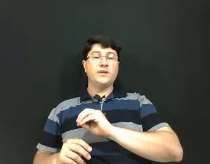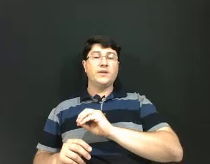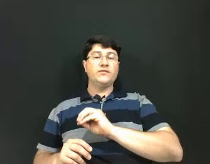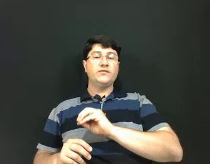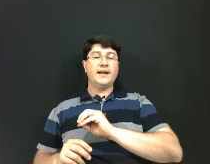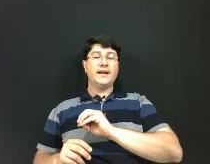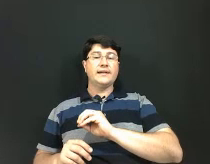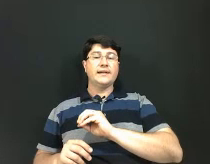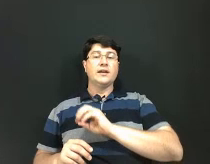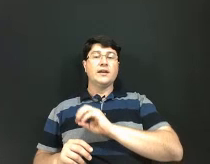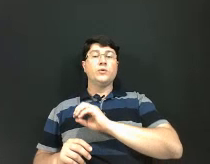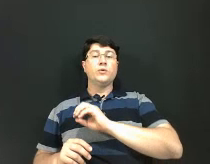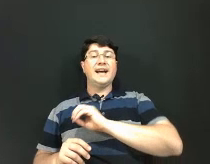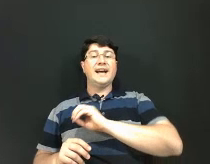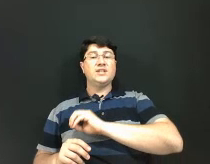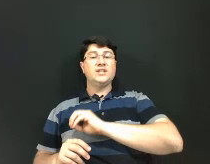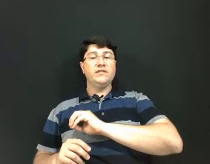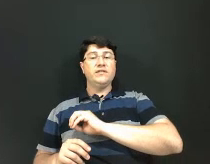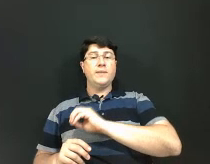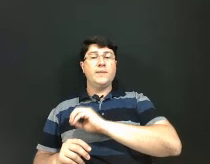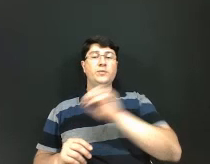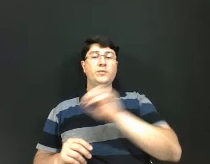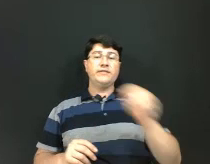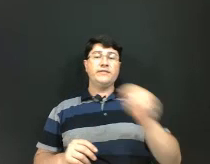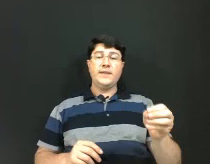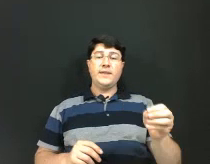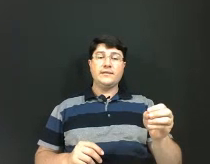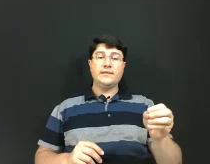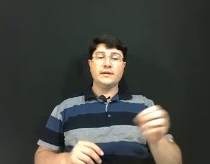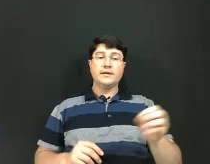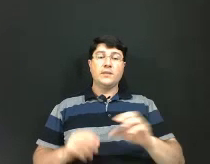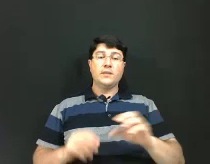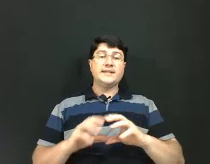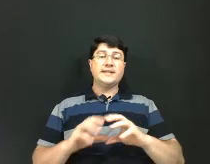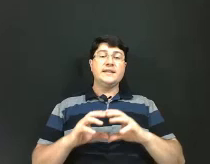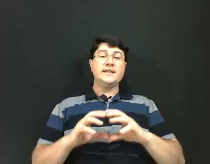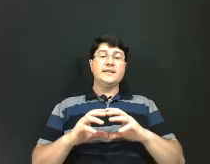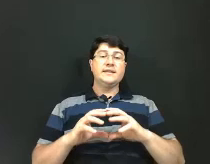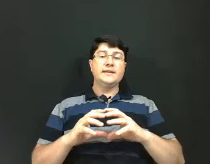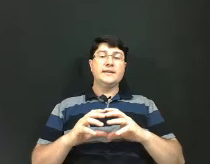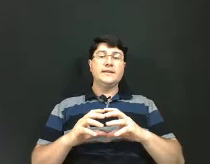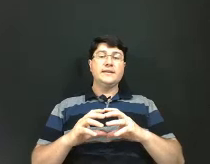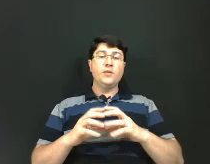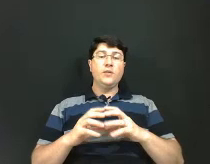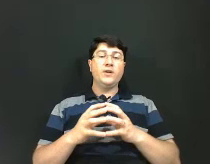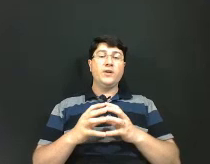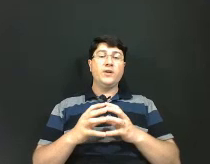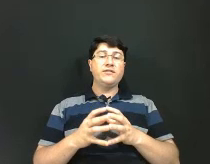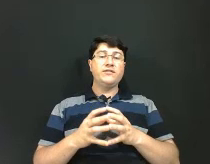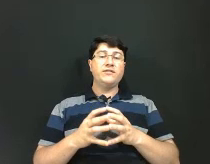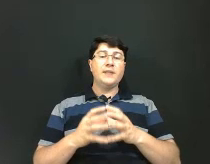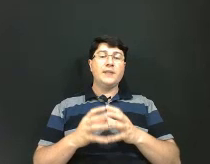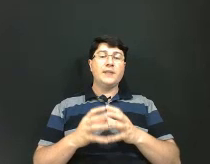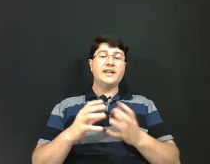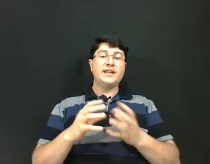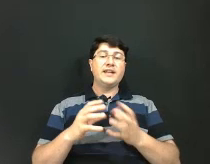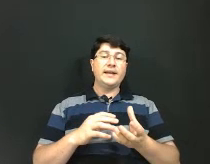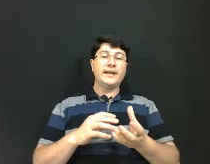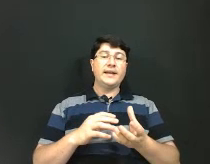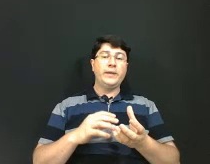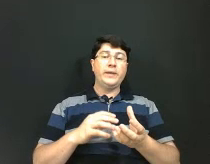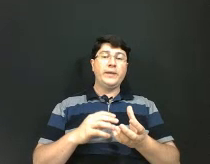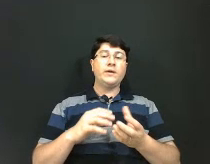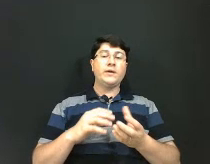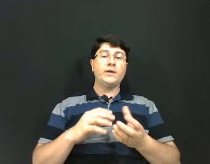avermelhar pode significar mudar de não vermelho para vermelho, mas ele não pode significar mudar